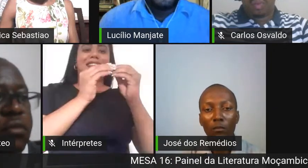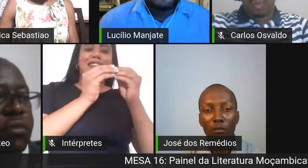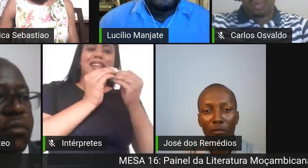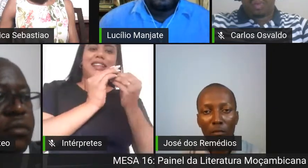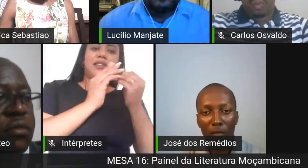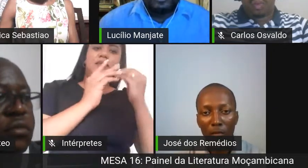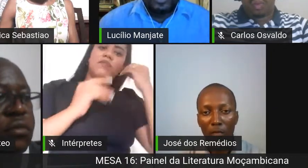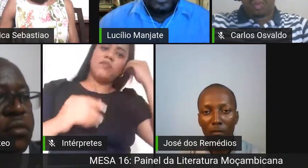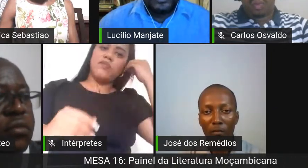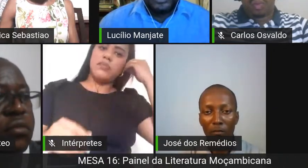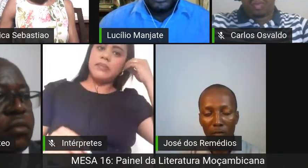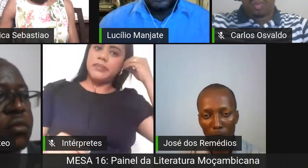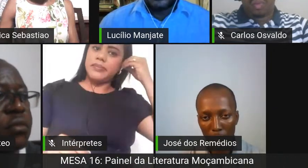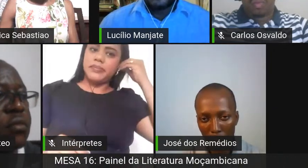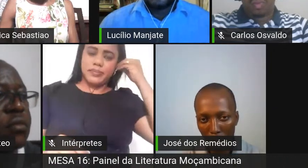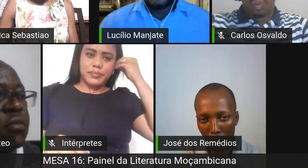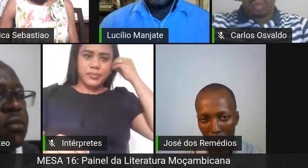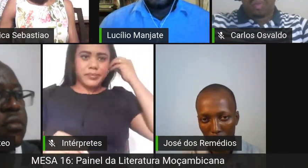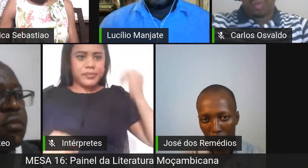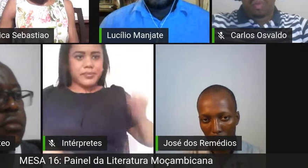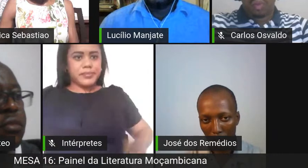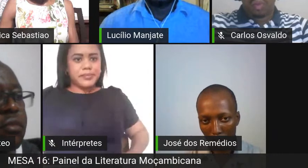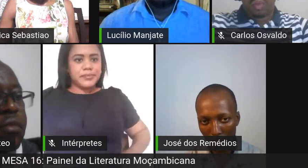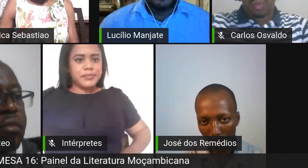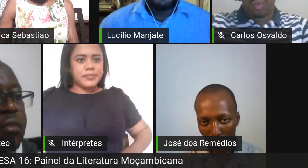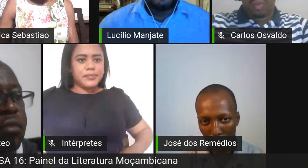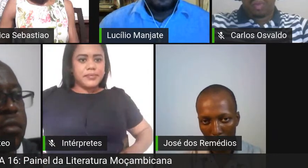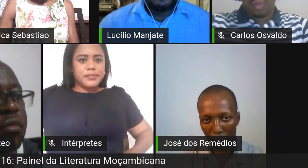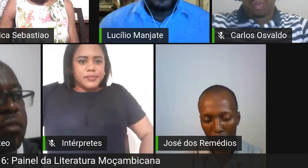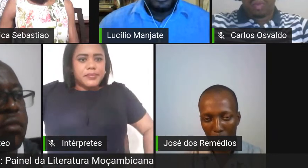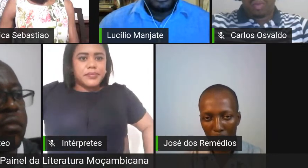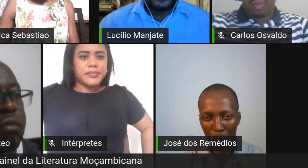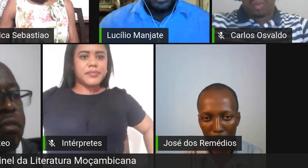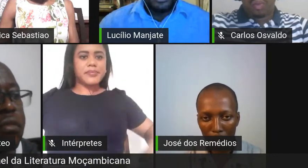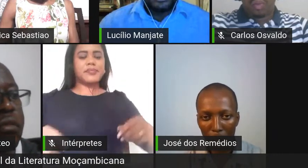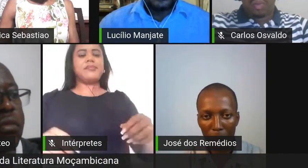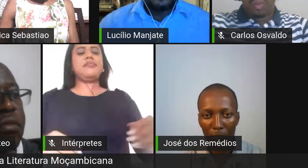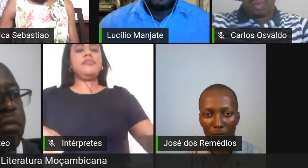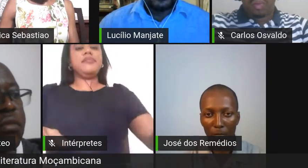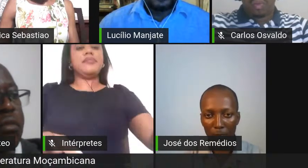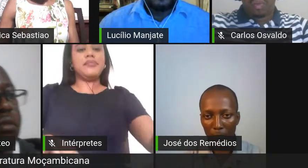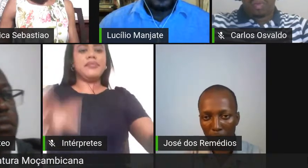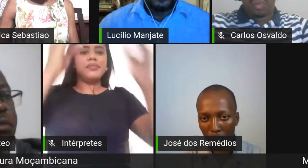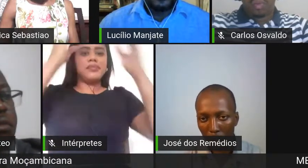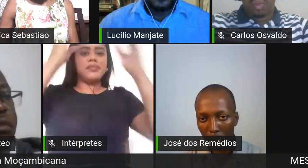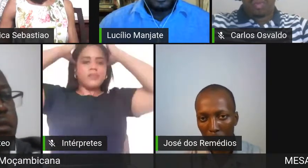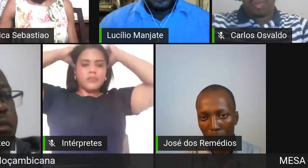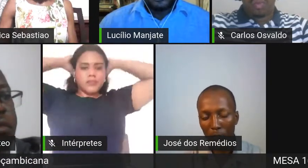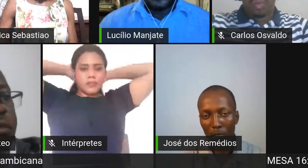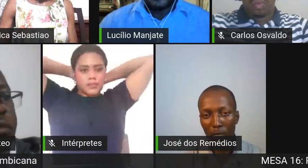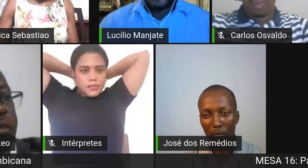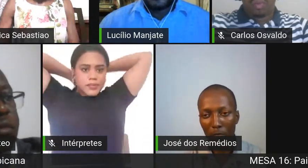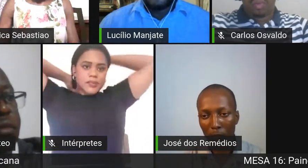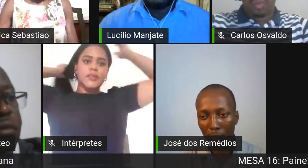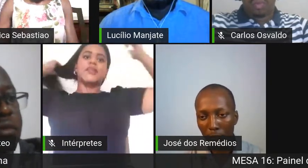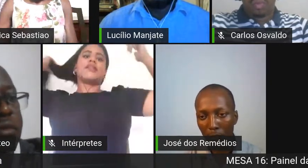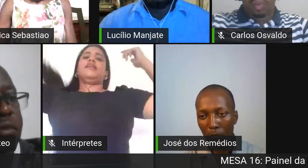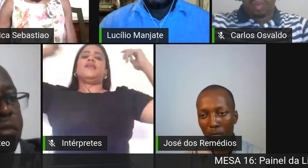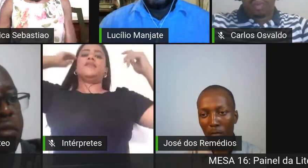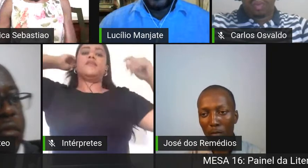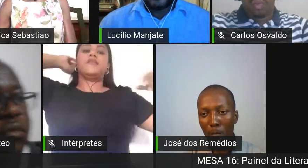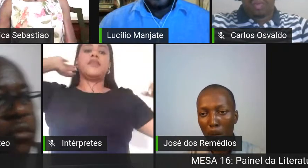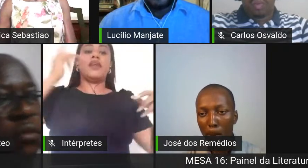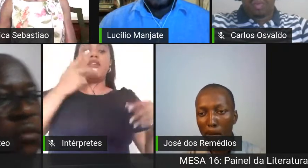Rabia reflete isso, no fundo. E o deslocamento que, por exemplo, esse conflito provocou.